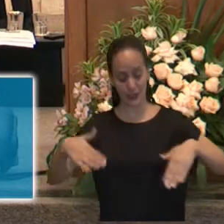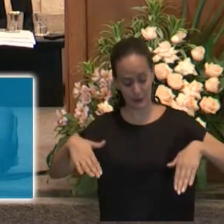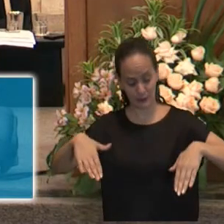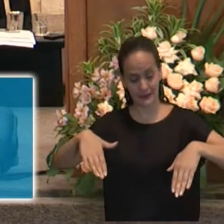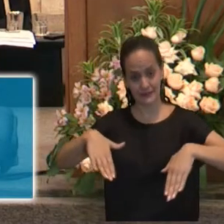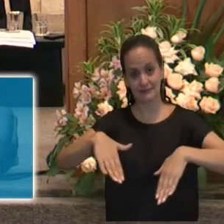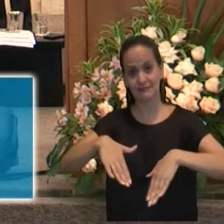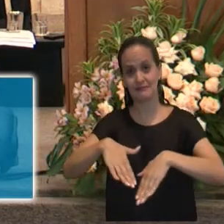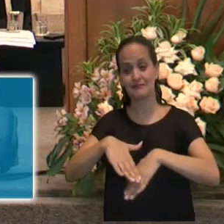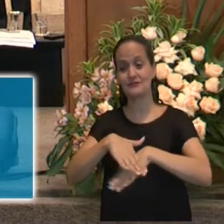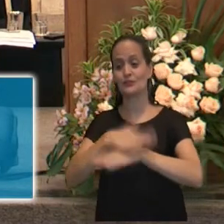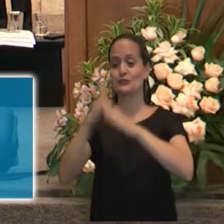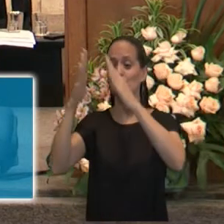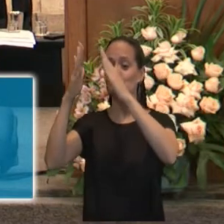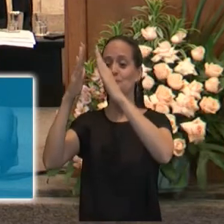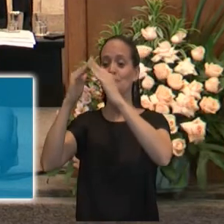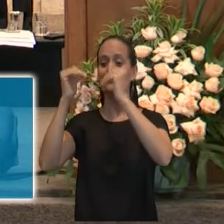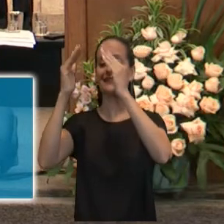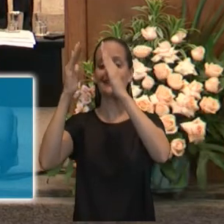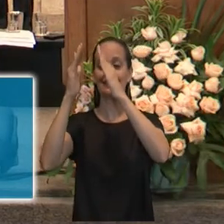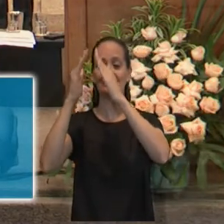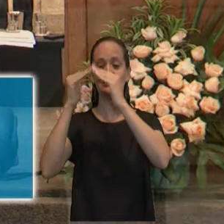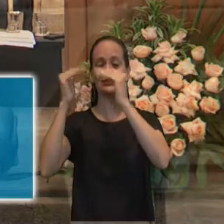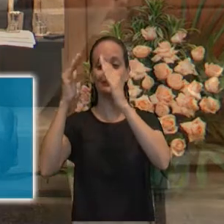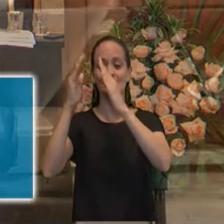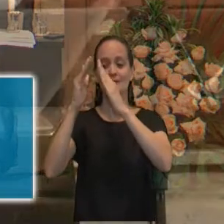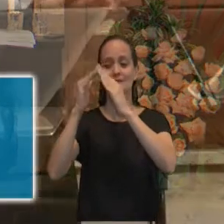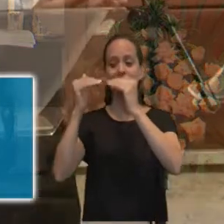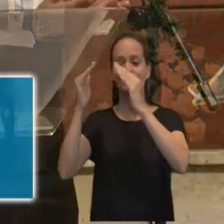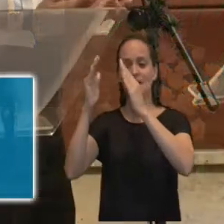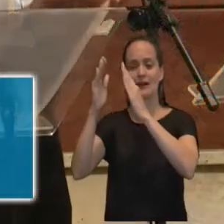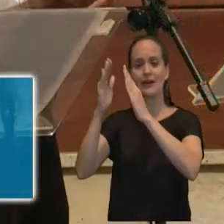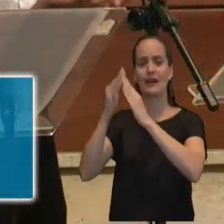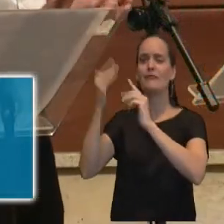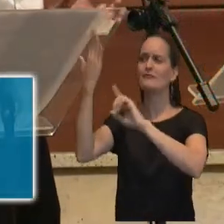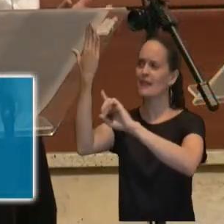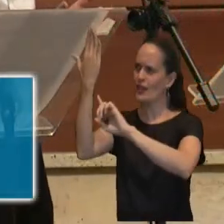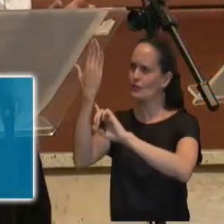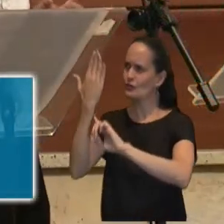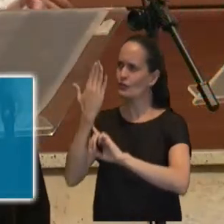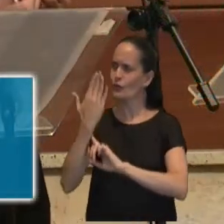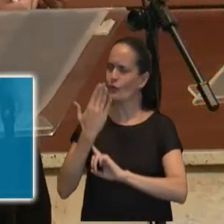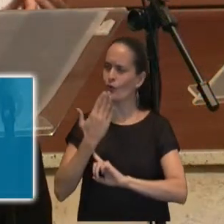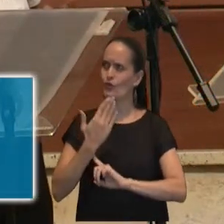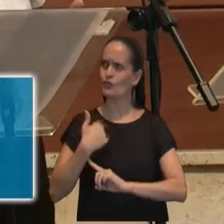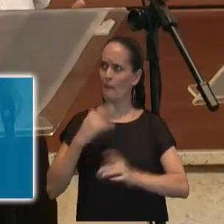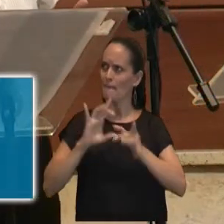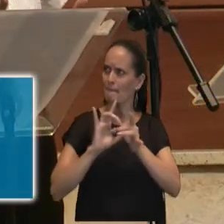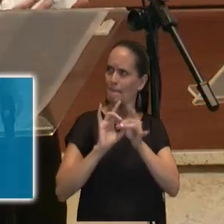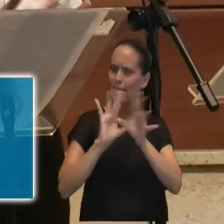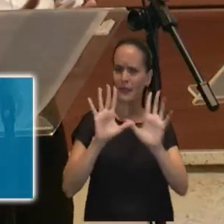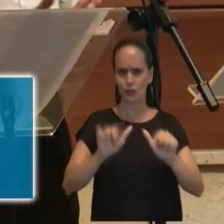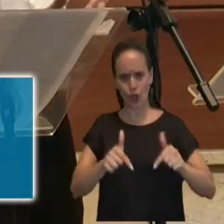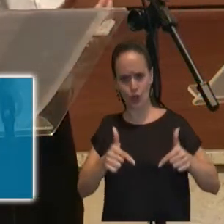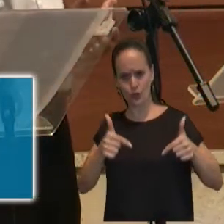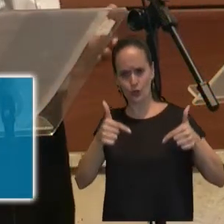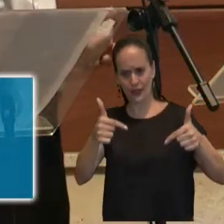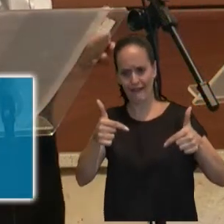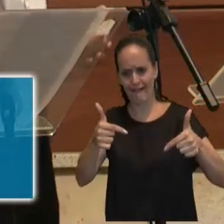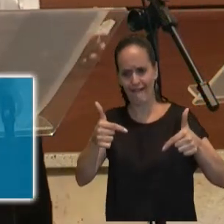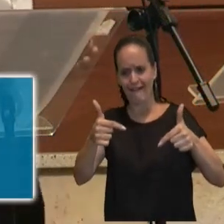favor. E humildemente lhe peço que me permita.